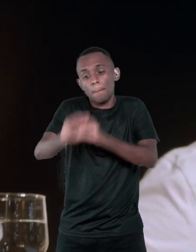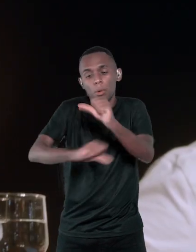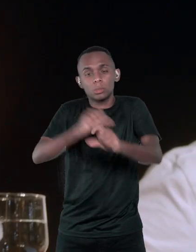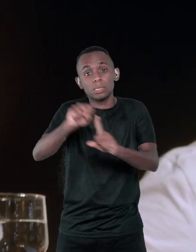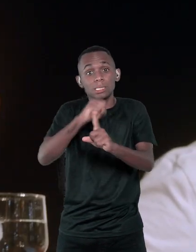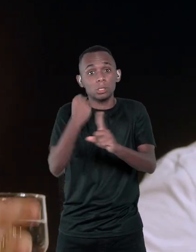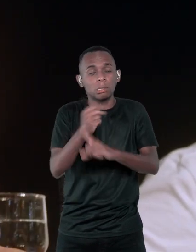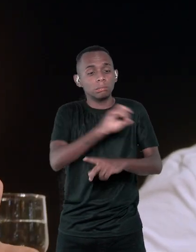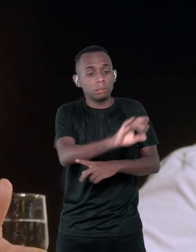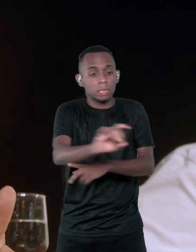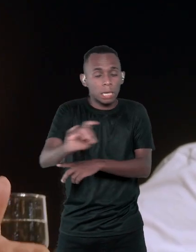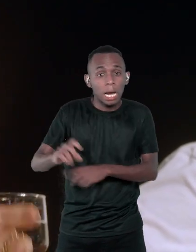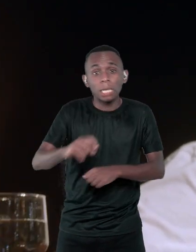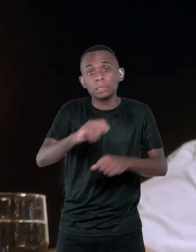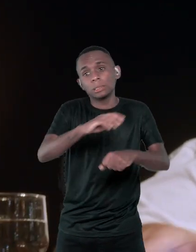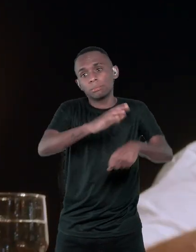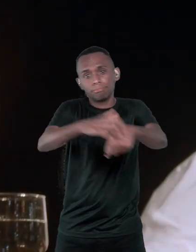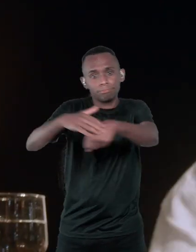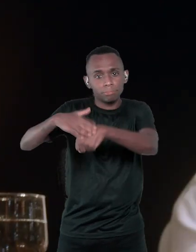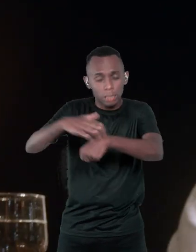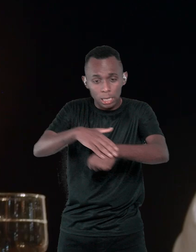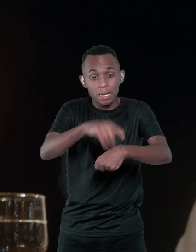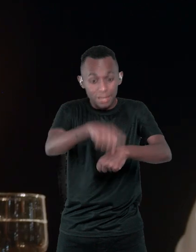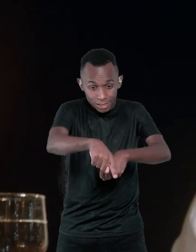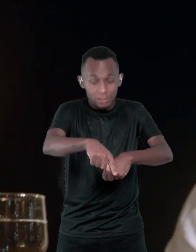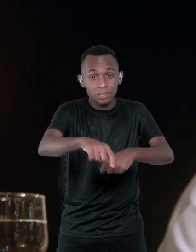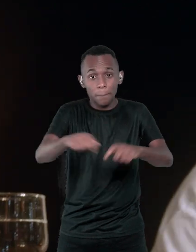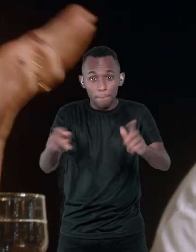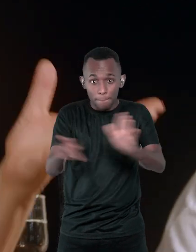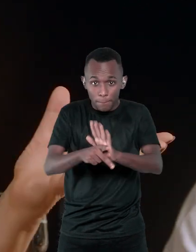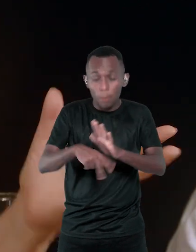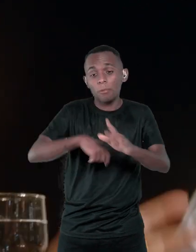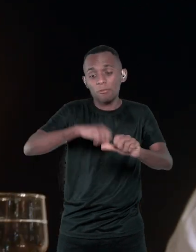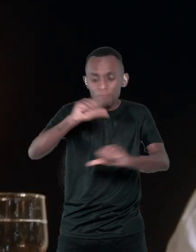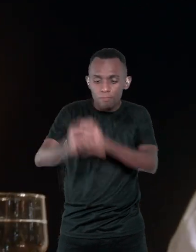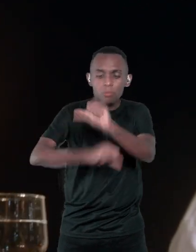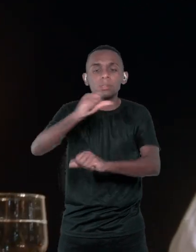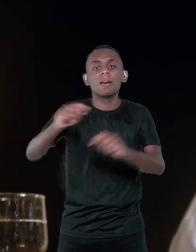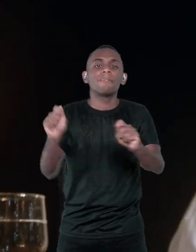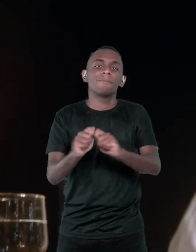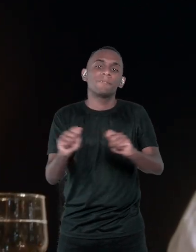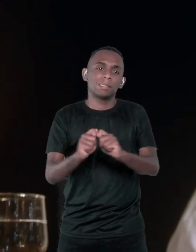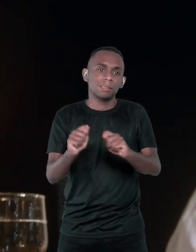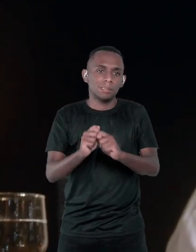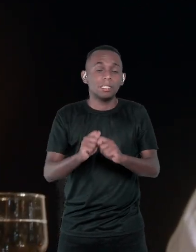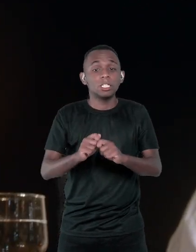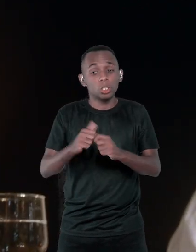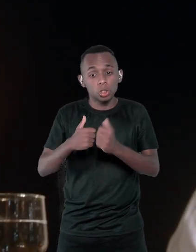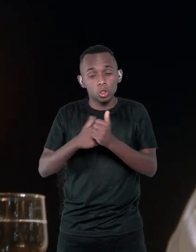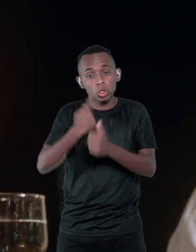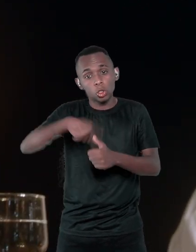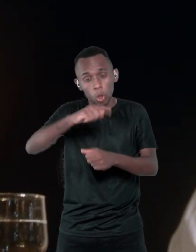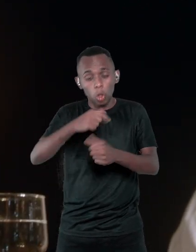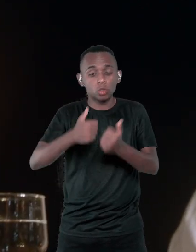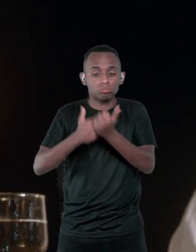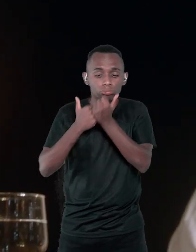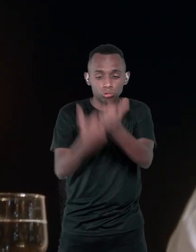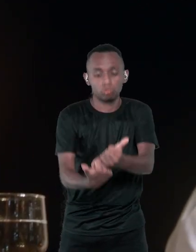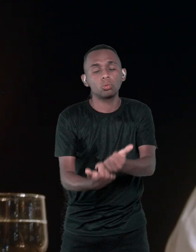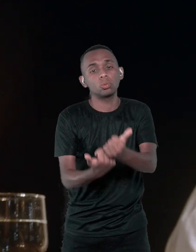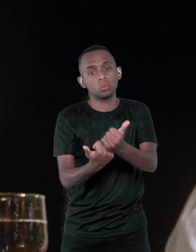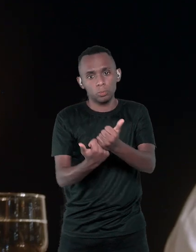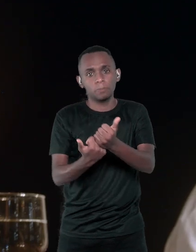serão protagonistas dessa transformação e vamos, com eles, operar essa transformação ao mesmo tempo que a